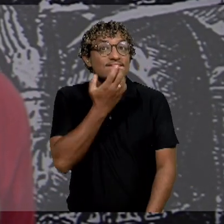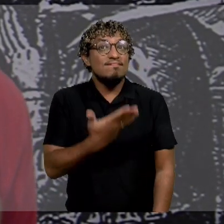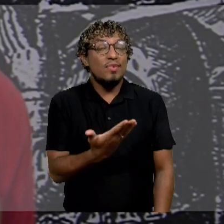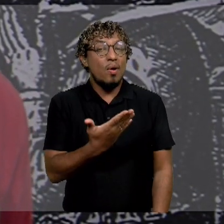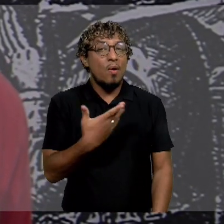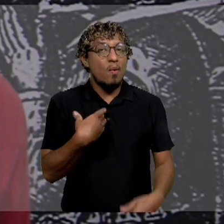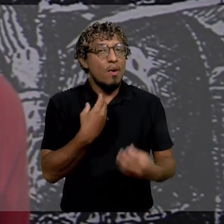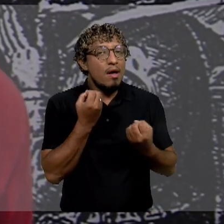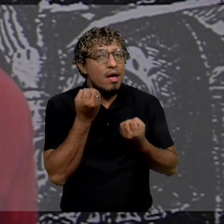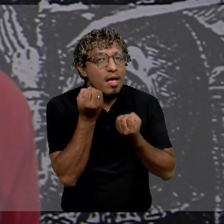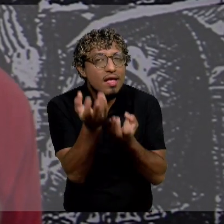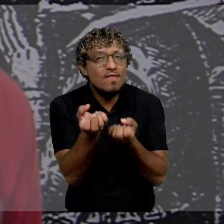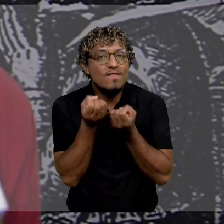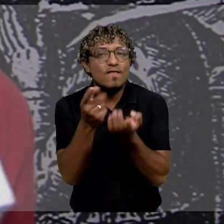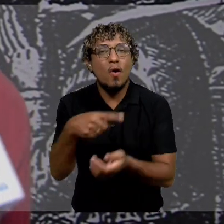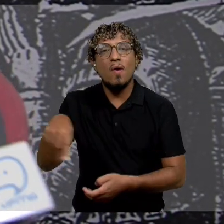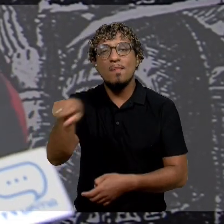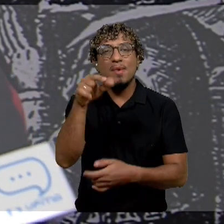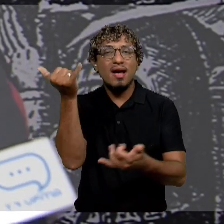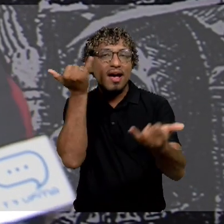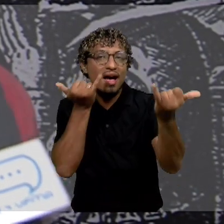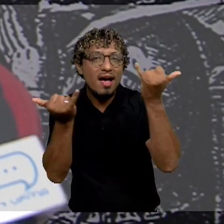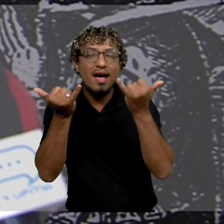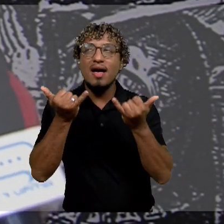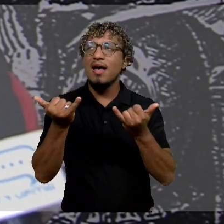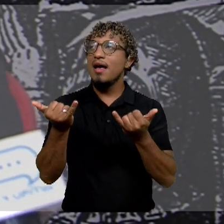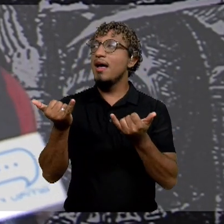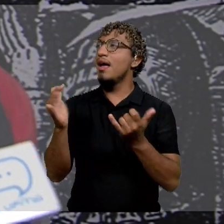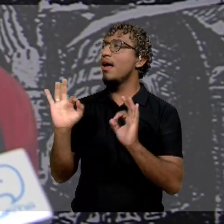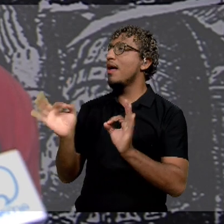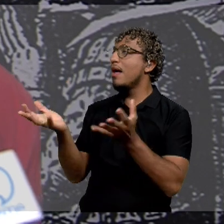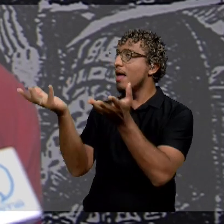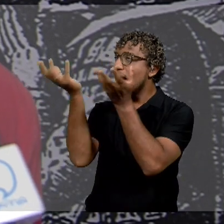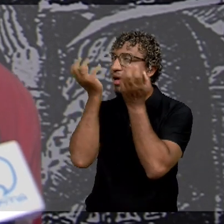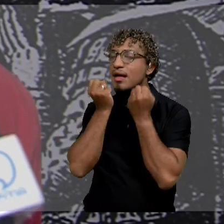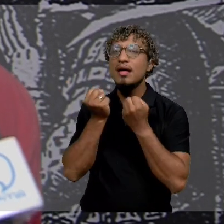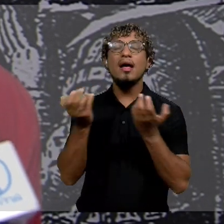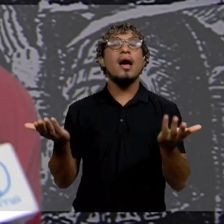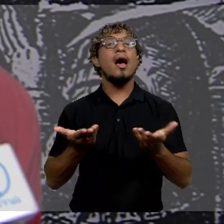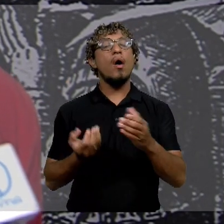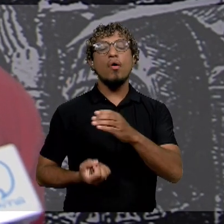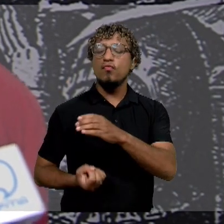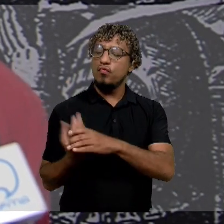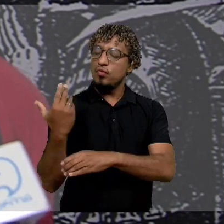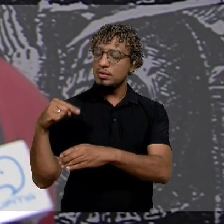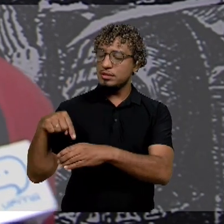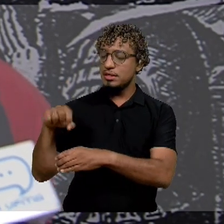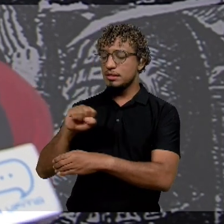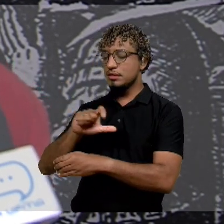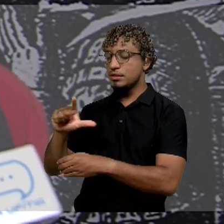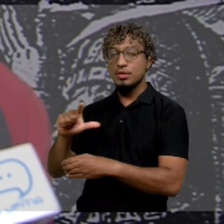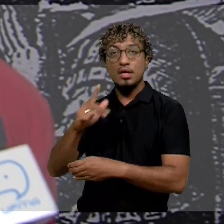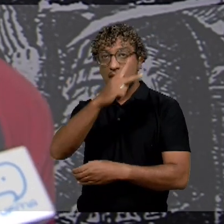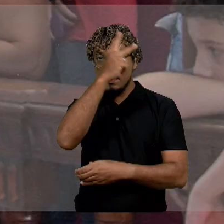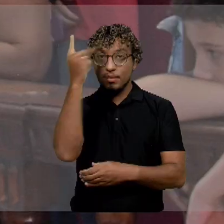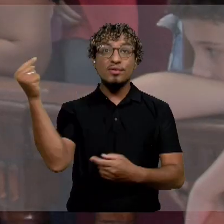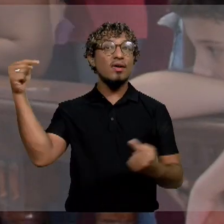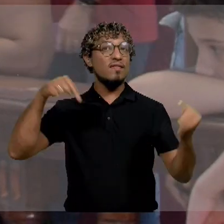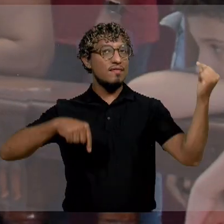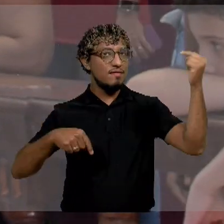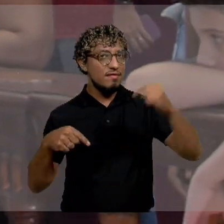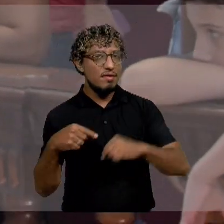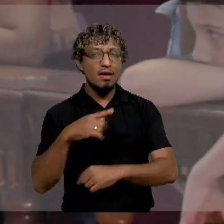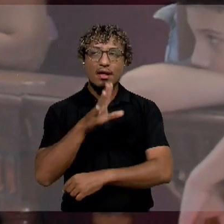né? A partir desse momento que a gente está trazendo um pouco da história da fundação da nossa cidade para as pessoas que vêm nos assistir,